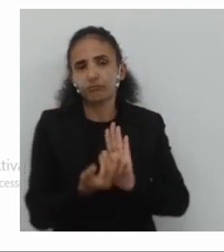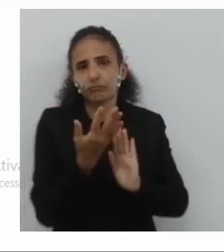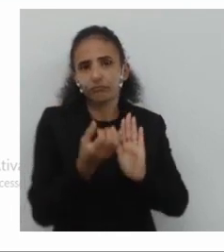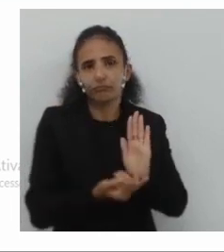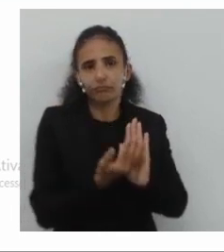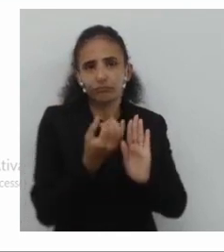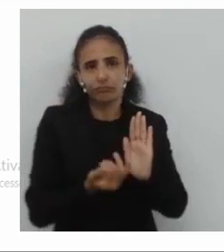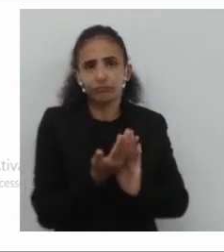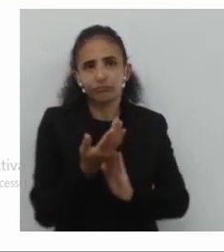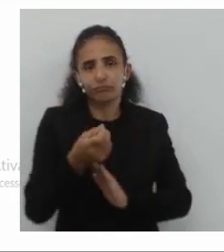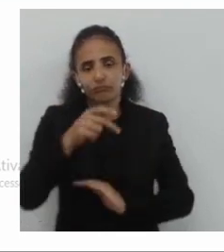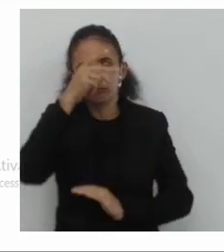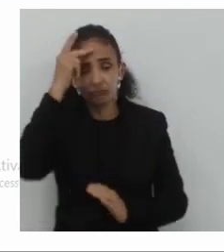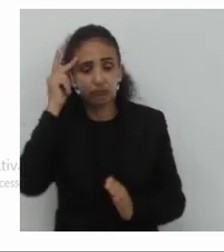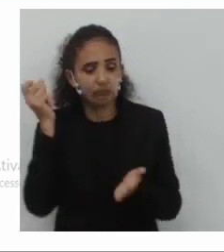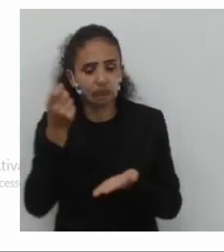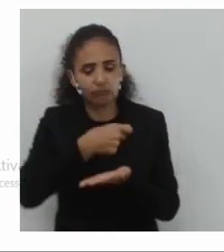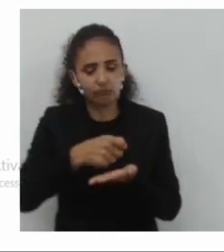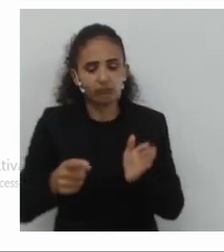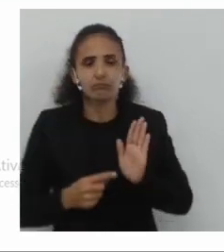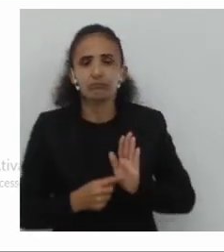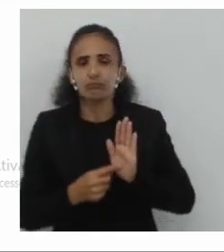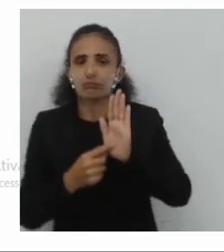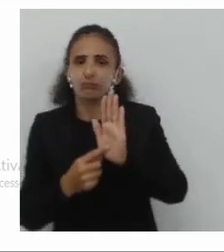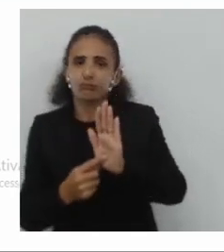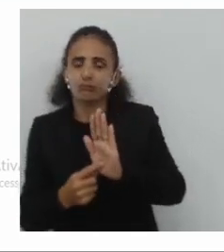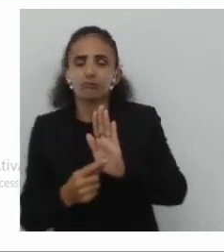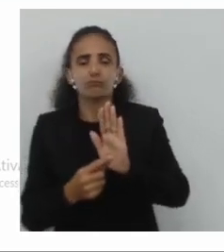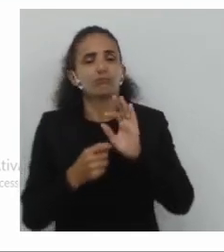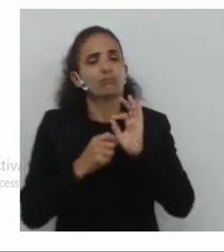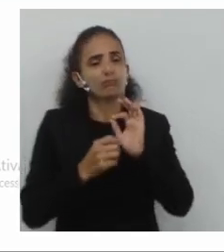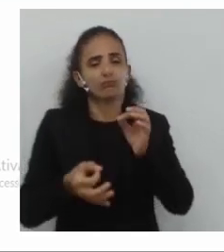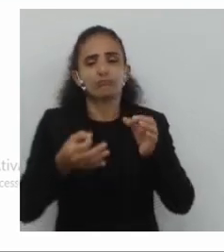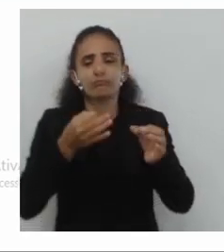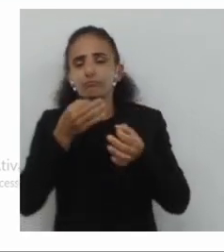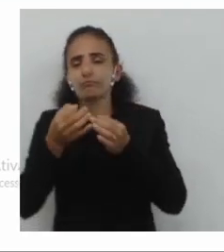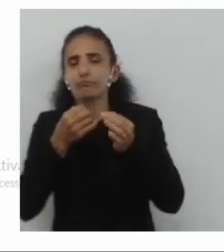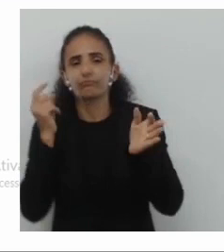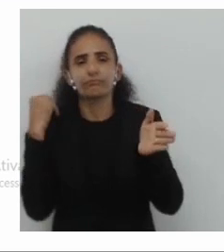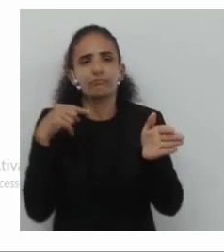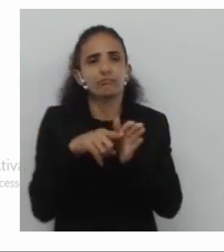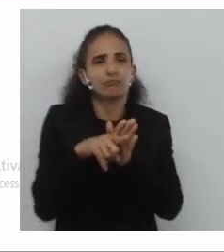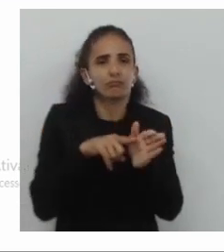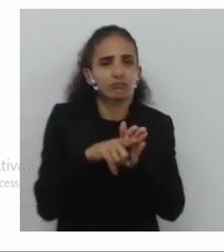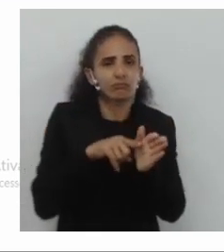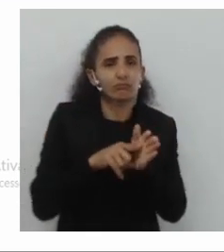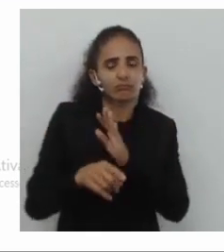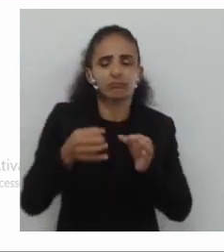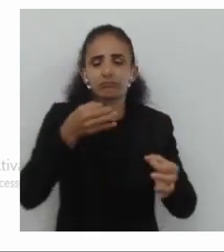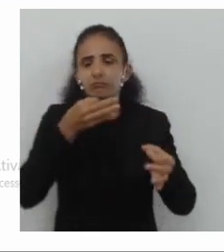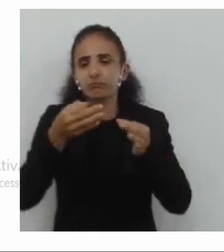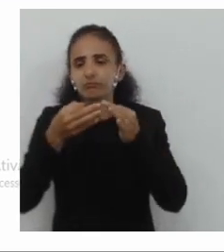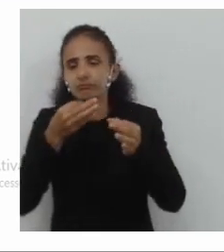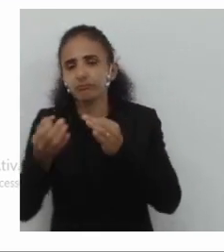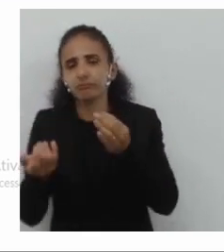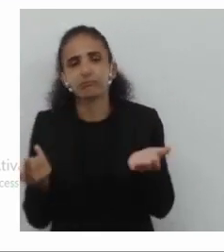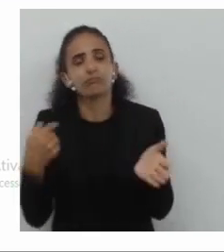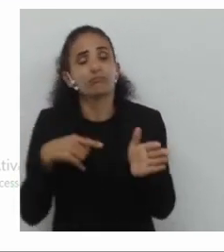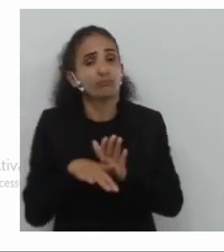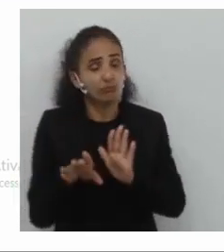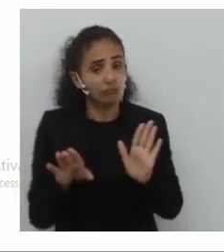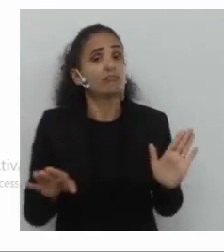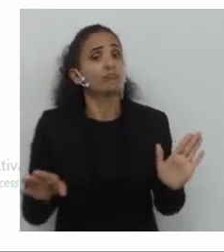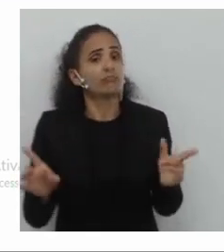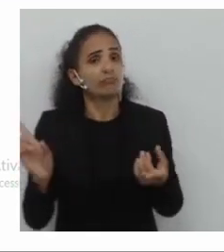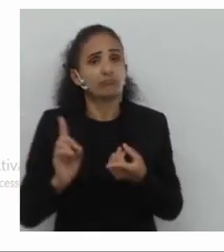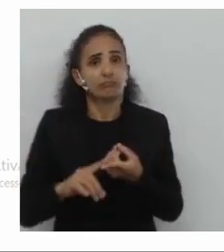publicado em o autor apresenta, o autor discute, o autor analisa, o autor critica, o autor questiona.